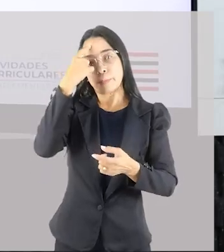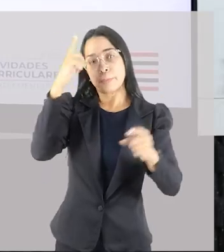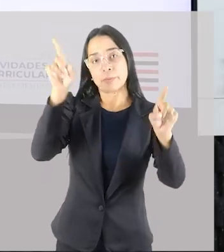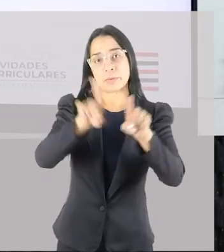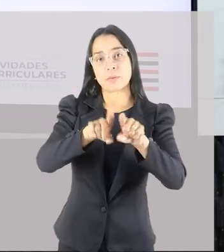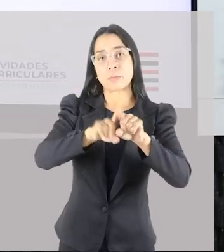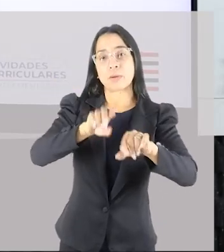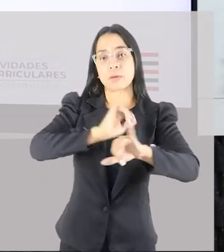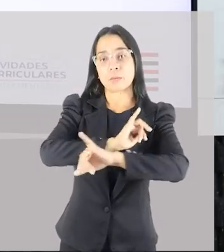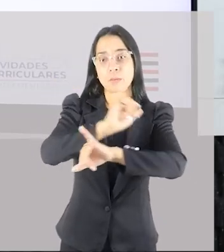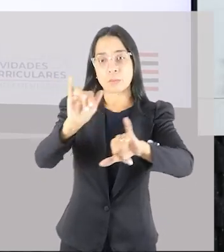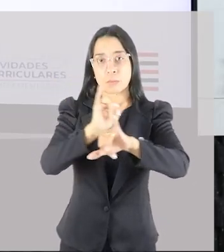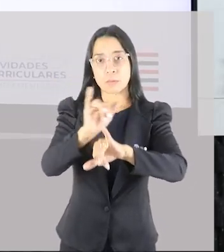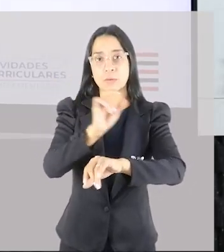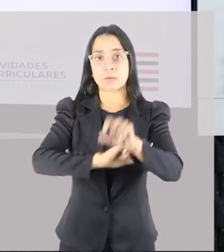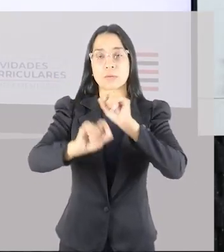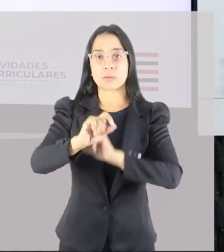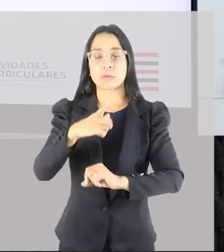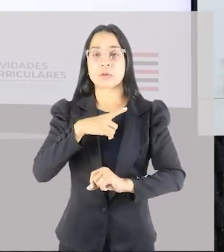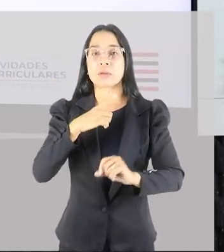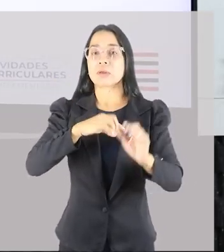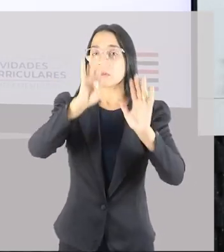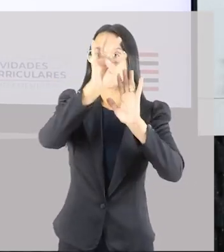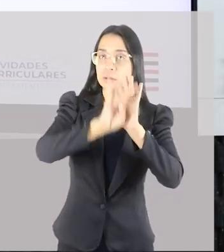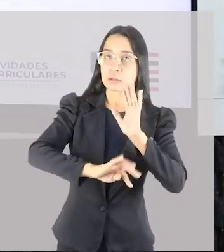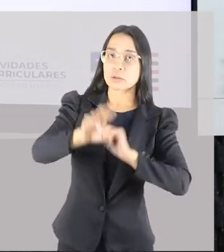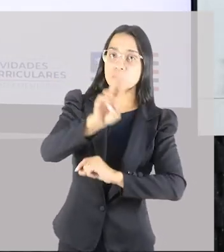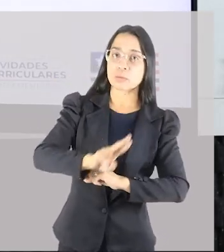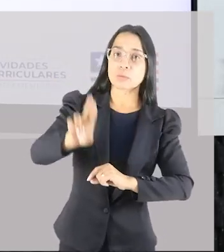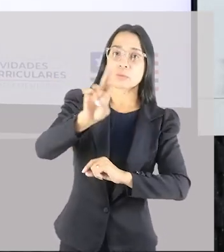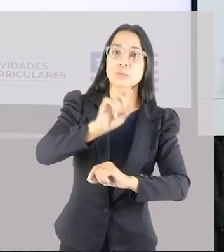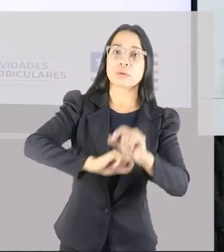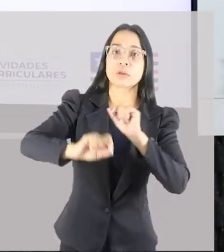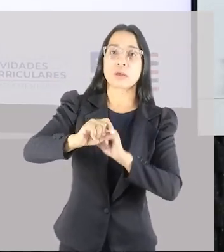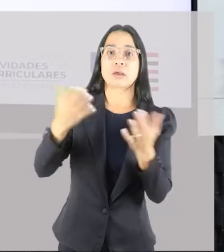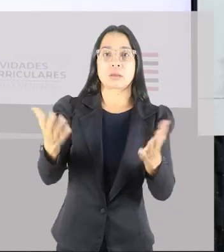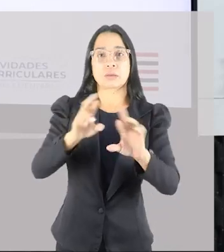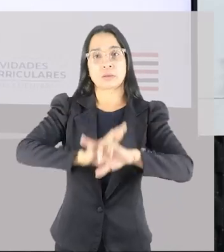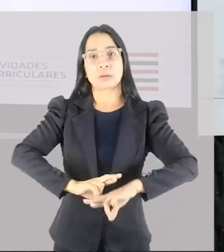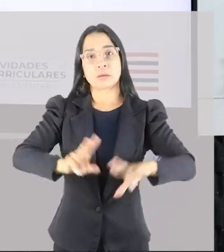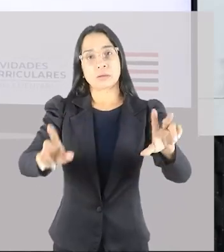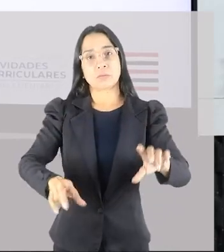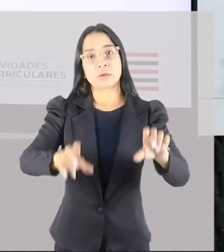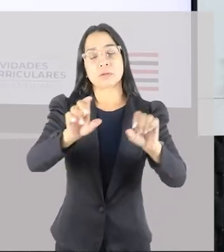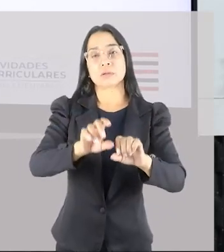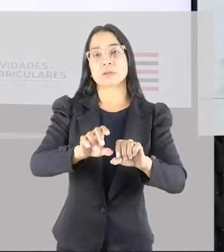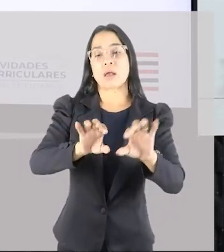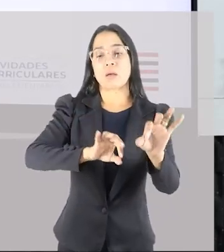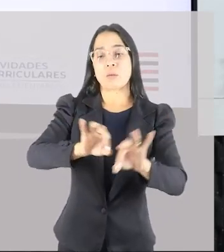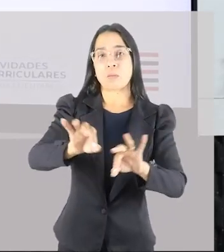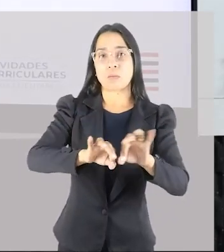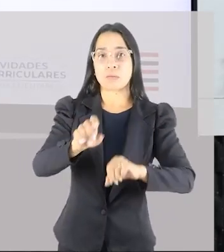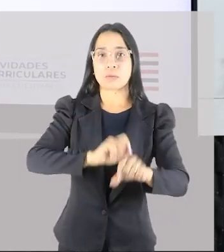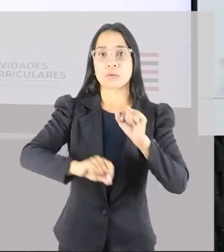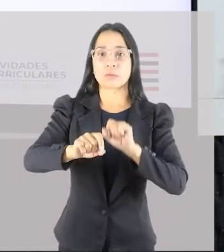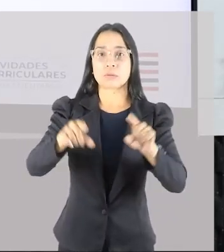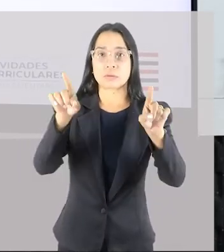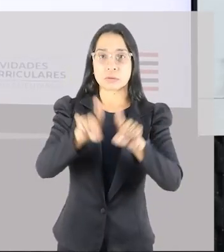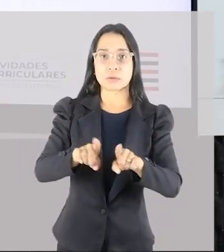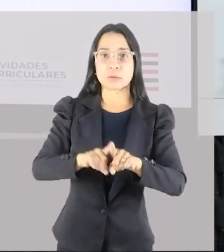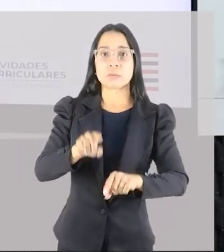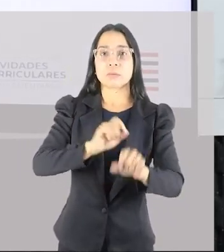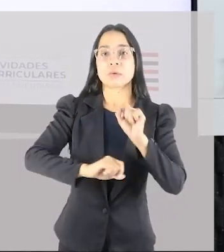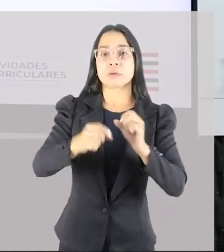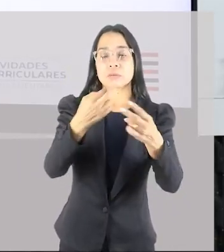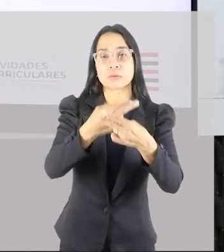em propagandas textos usados nas suas mais diversas formatações e até mesmo